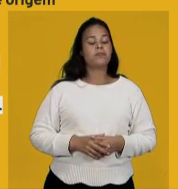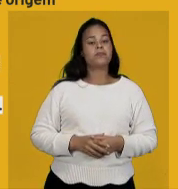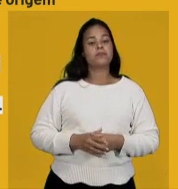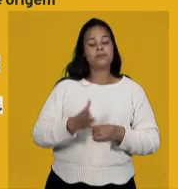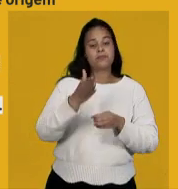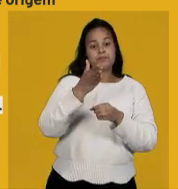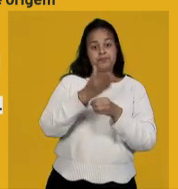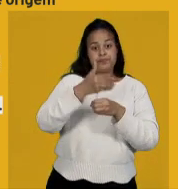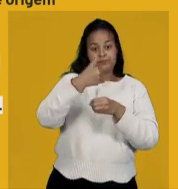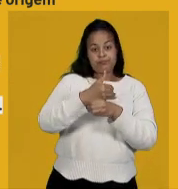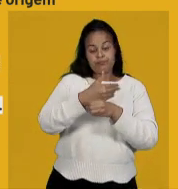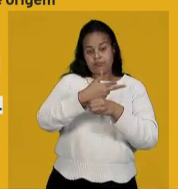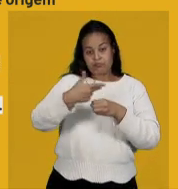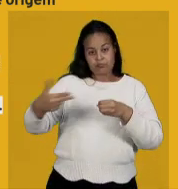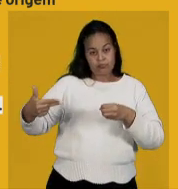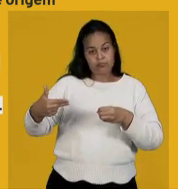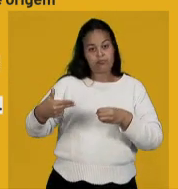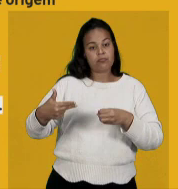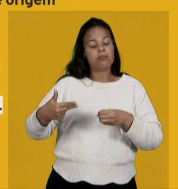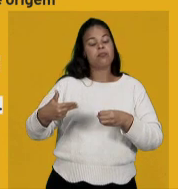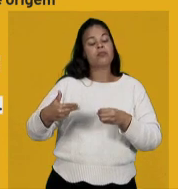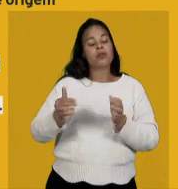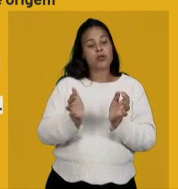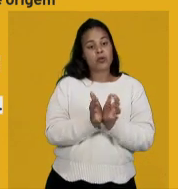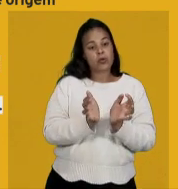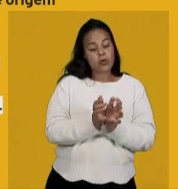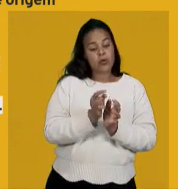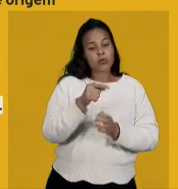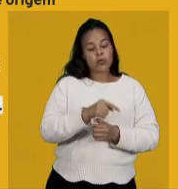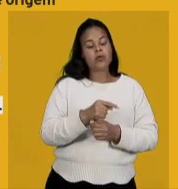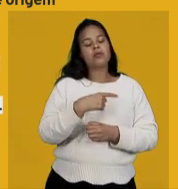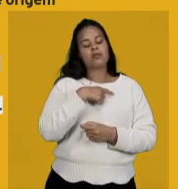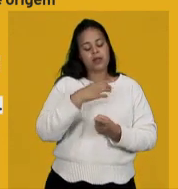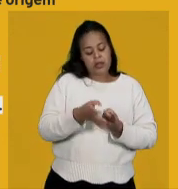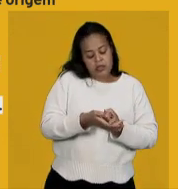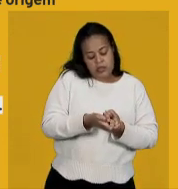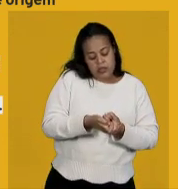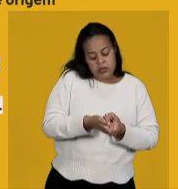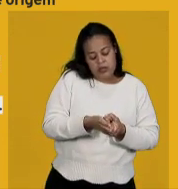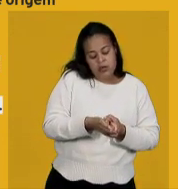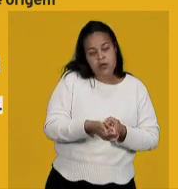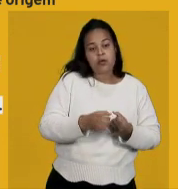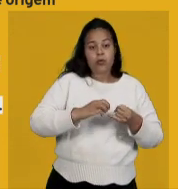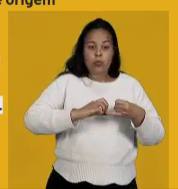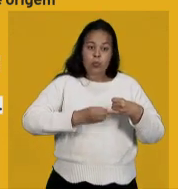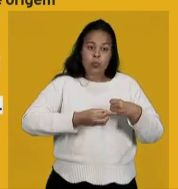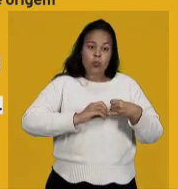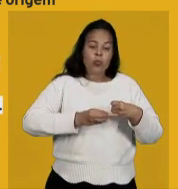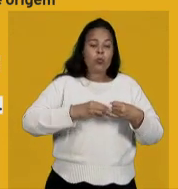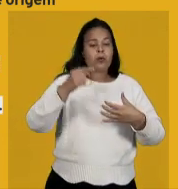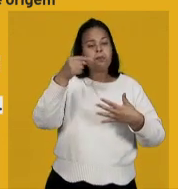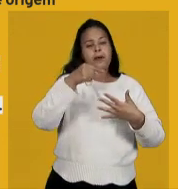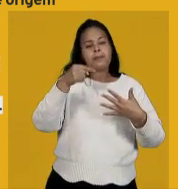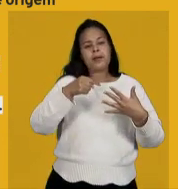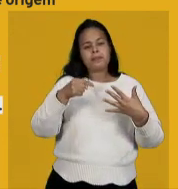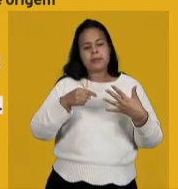Legumes, as leguminosas, né? Nesse grupo encontram-se os grãos, como feijão, lentilha, soja,